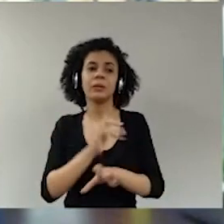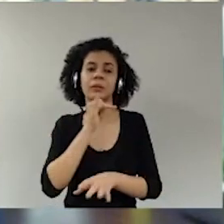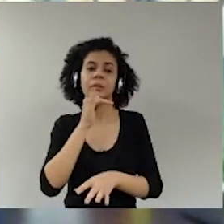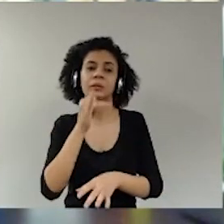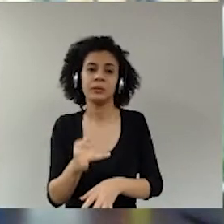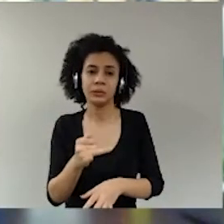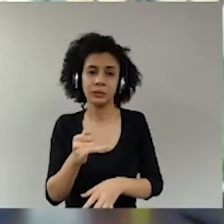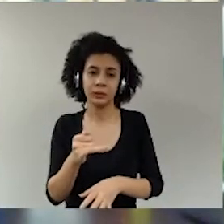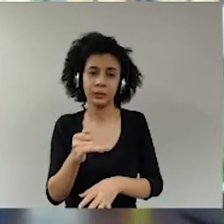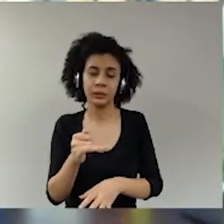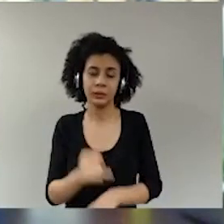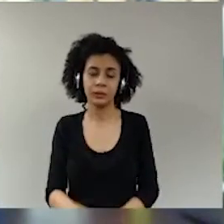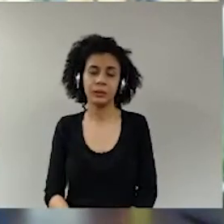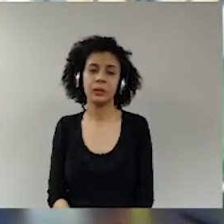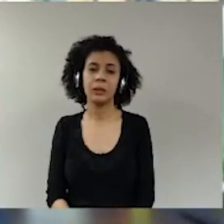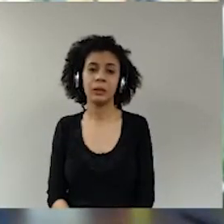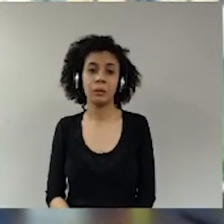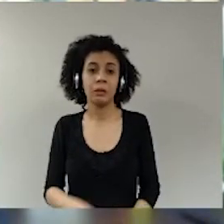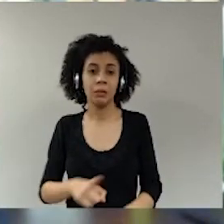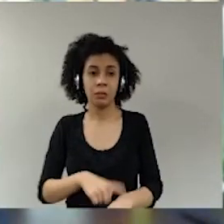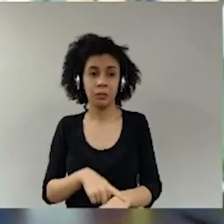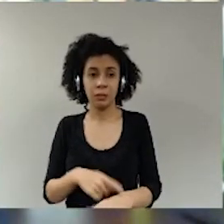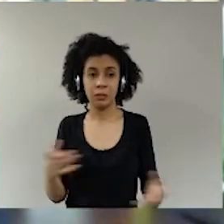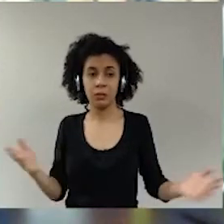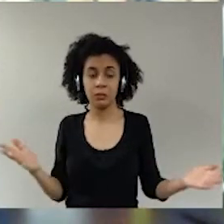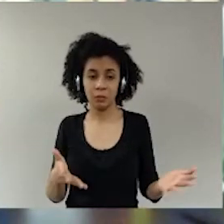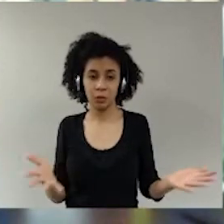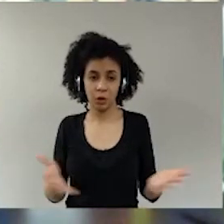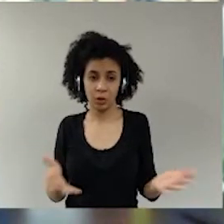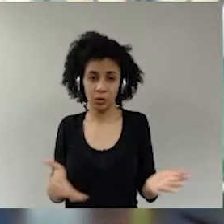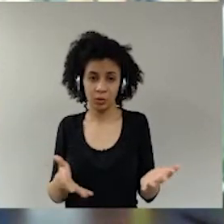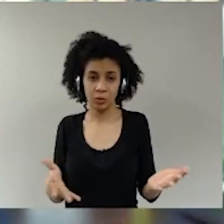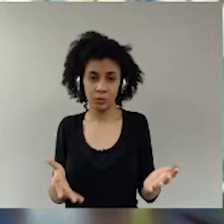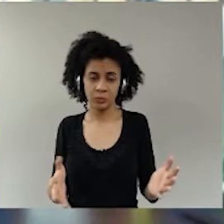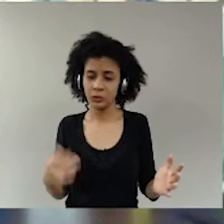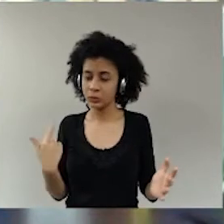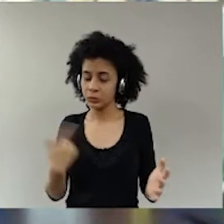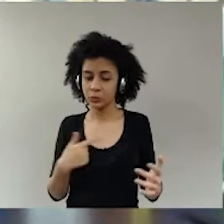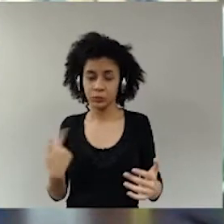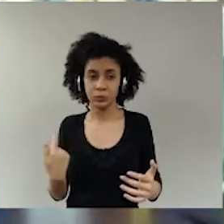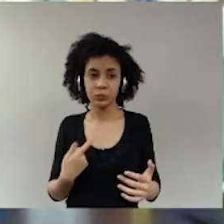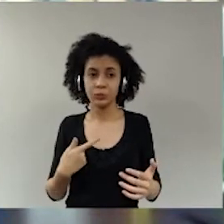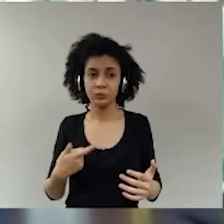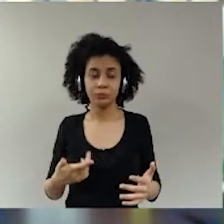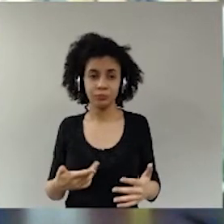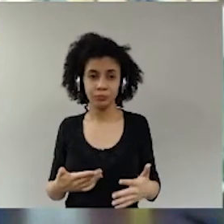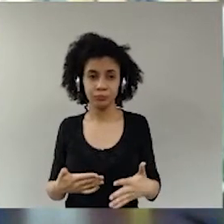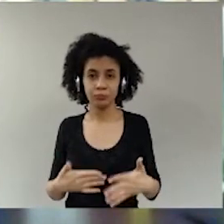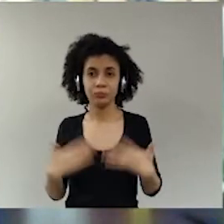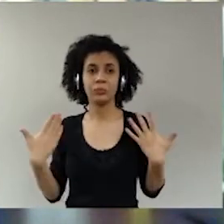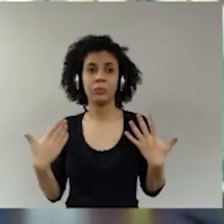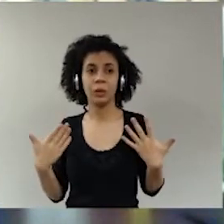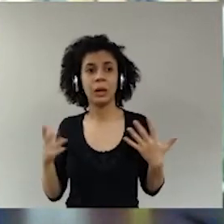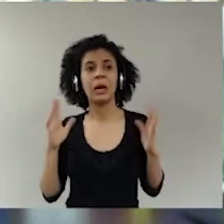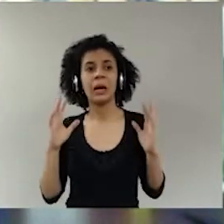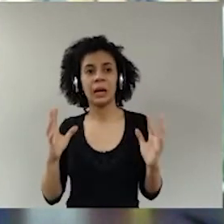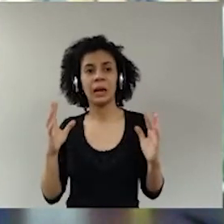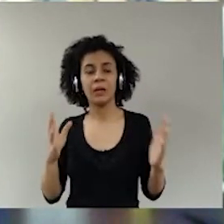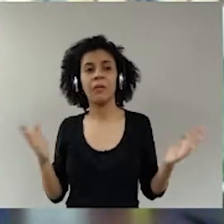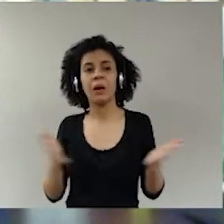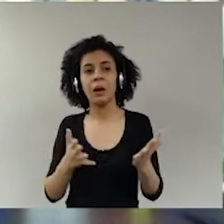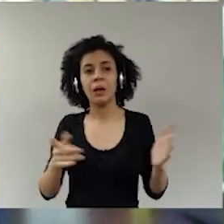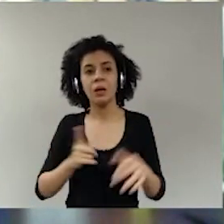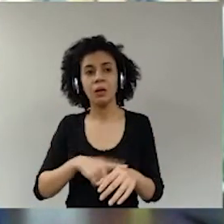dizendo que essa pandemia pegou todos nós e está agravando muito